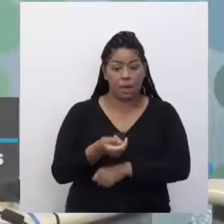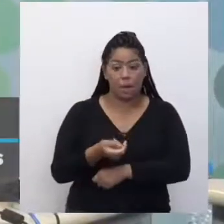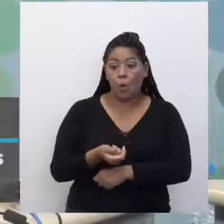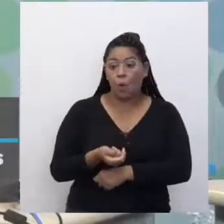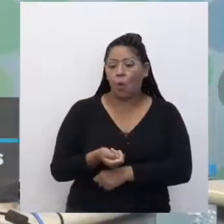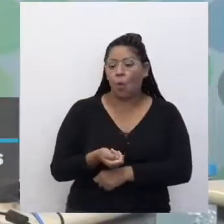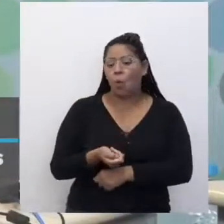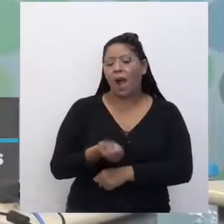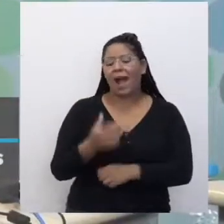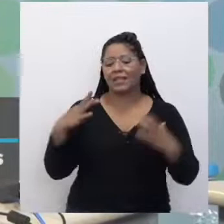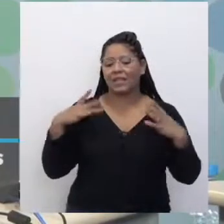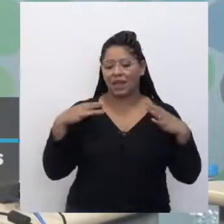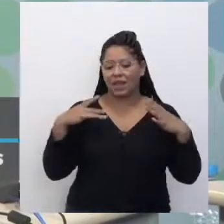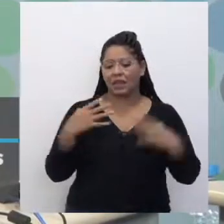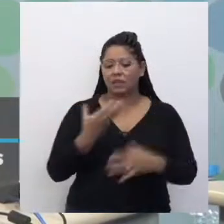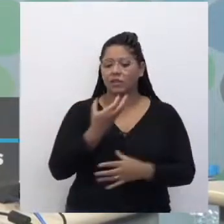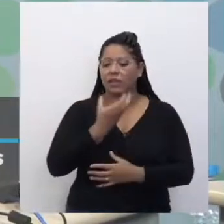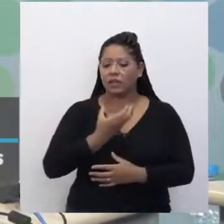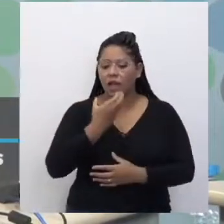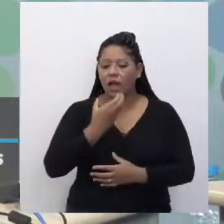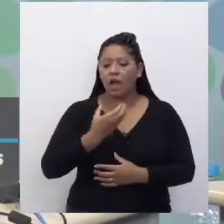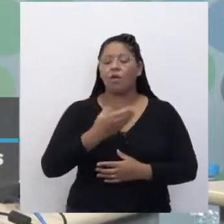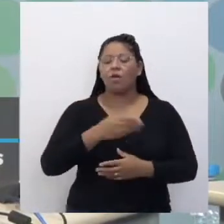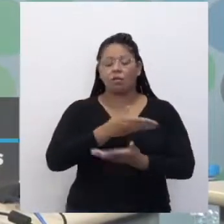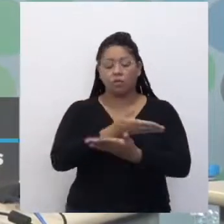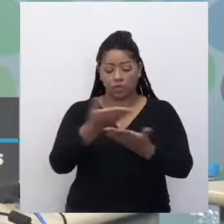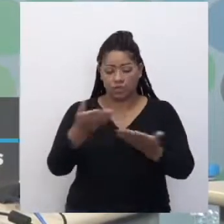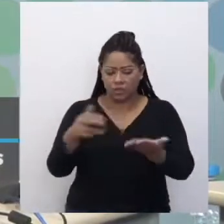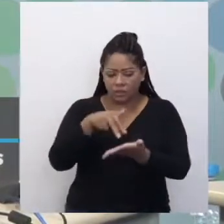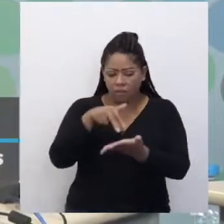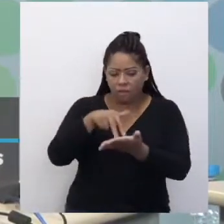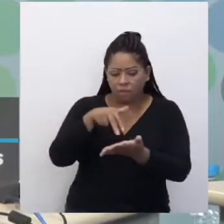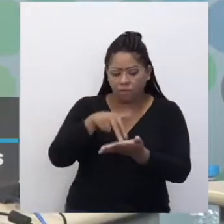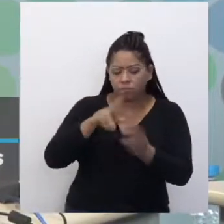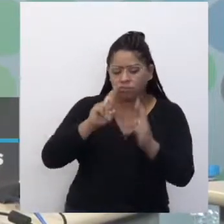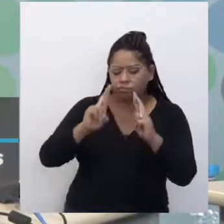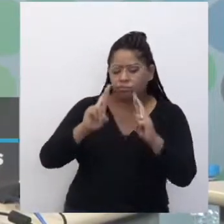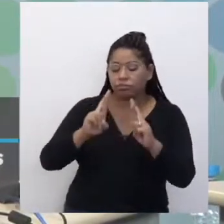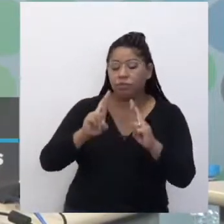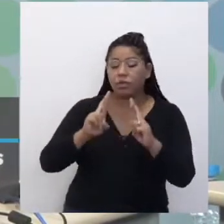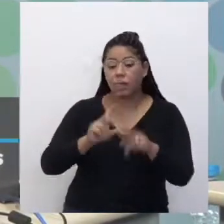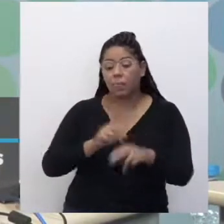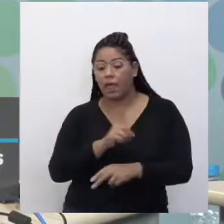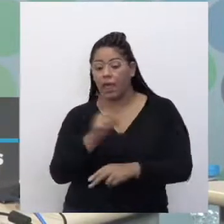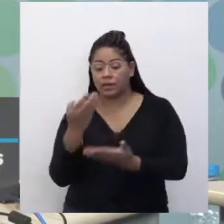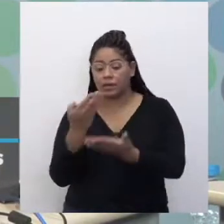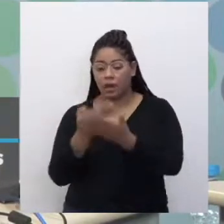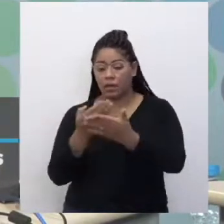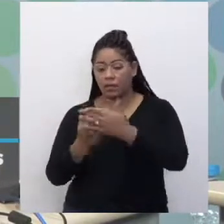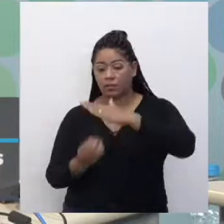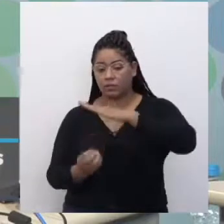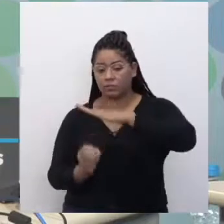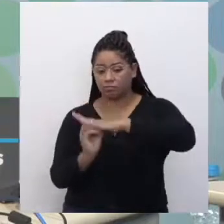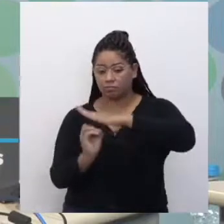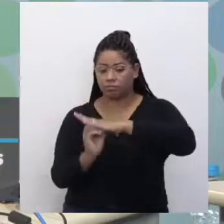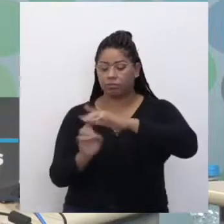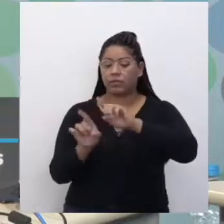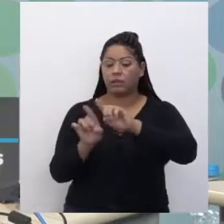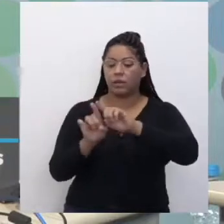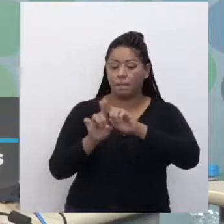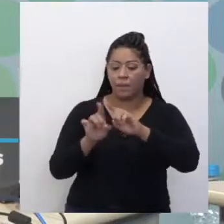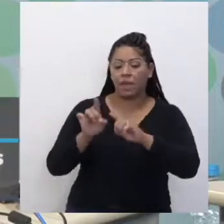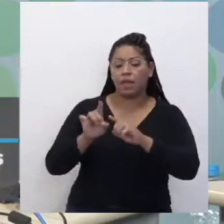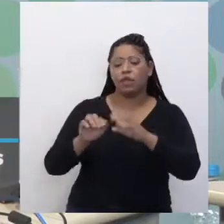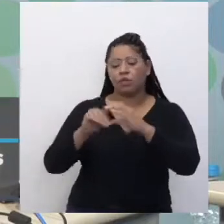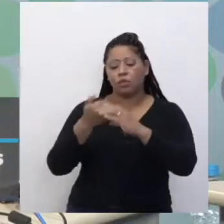de Natal. Pessoal aqui firme e forte. Essa aula, lembrando, está no repositório e ficará disponível no YouTube, no nosso canal do